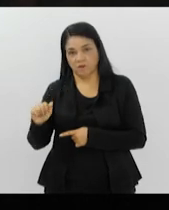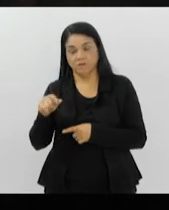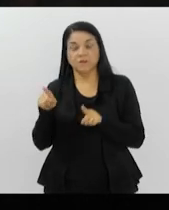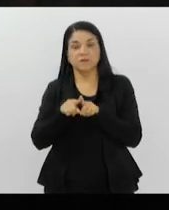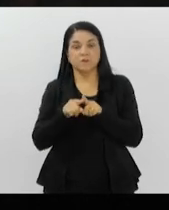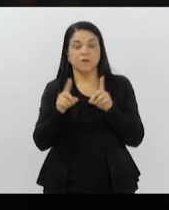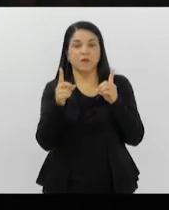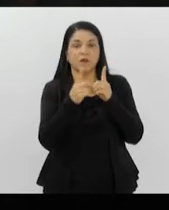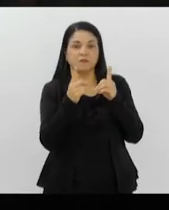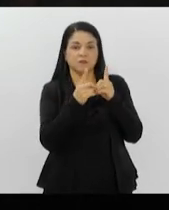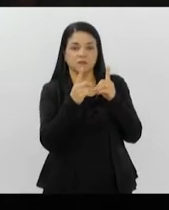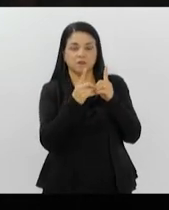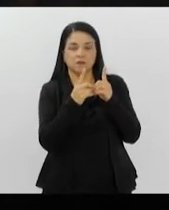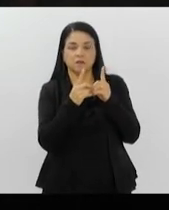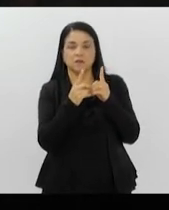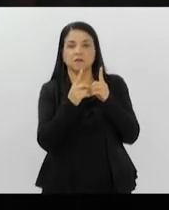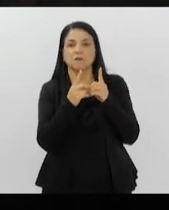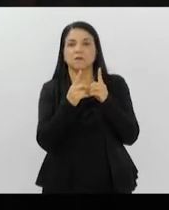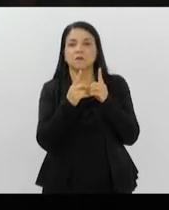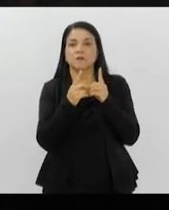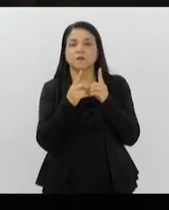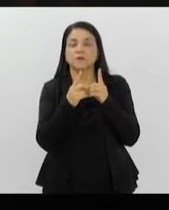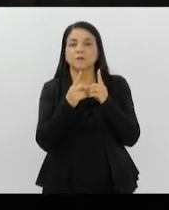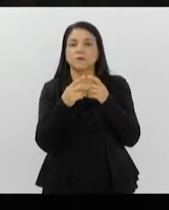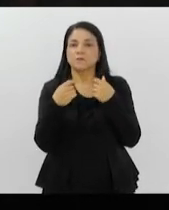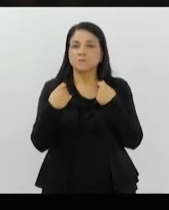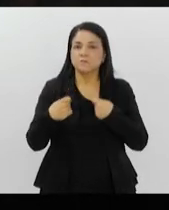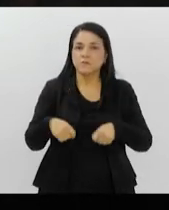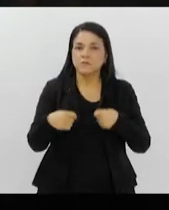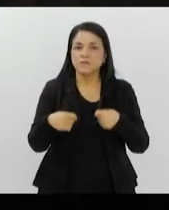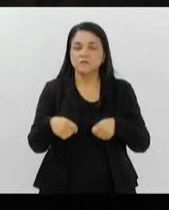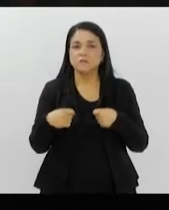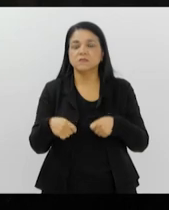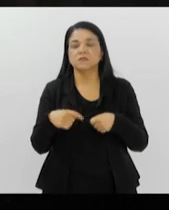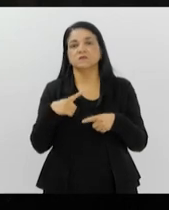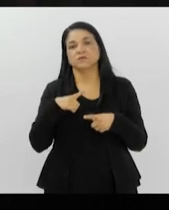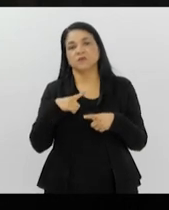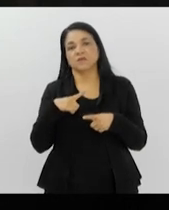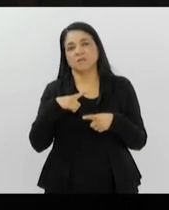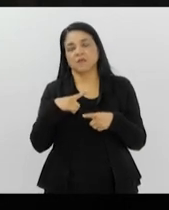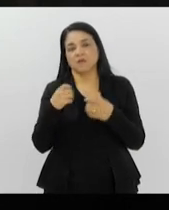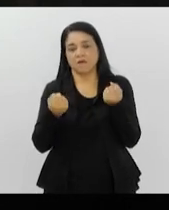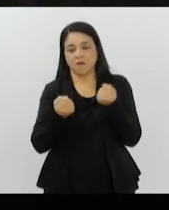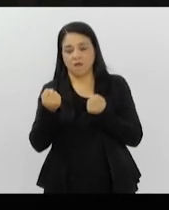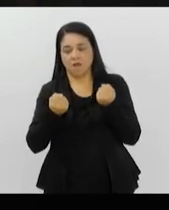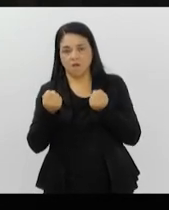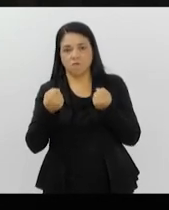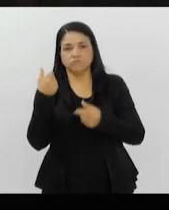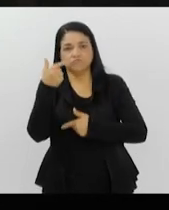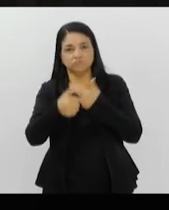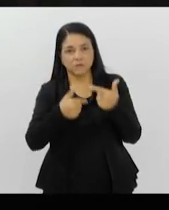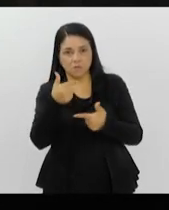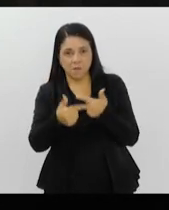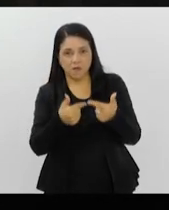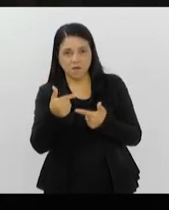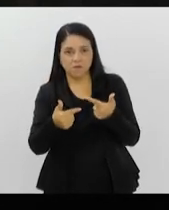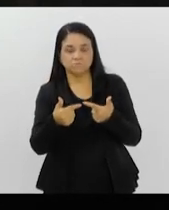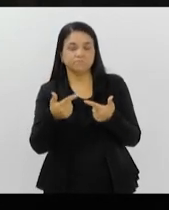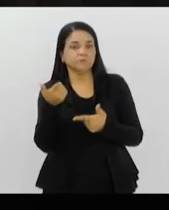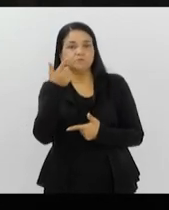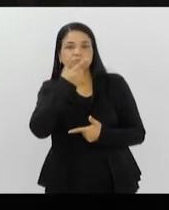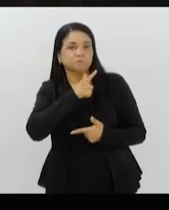a necessidade imperiosa de quem tem carro para trabalhar e não o